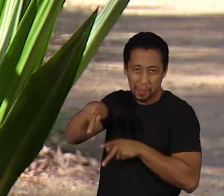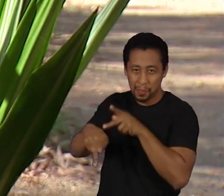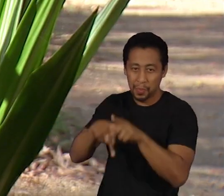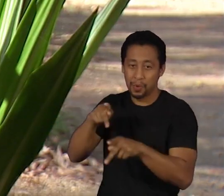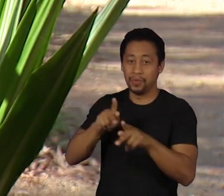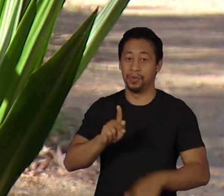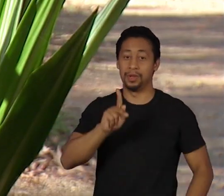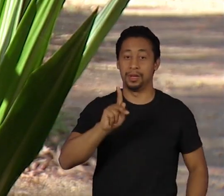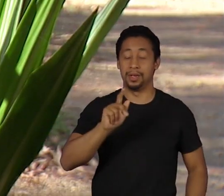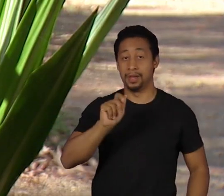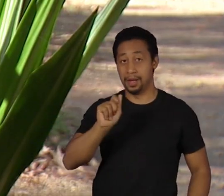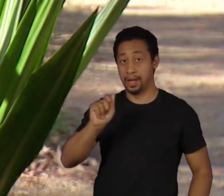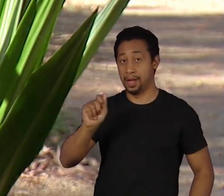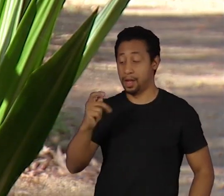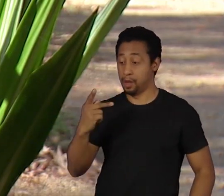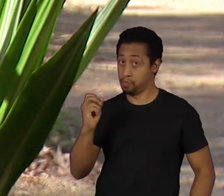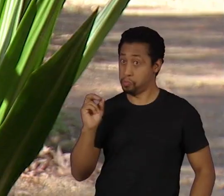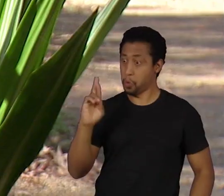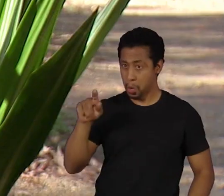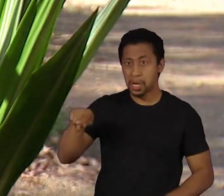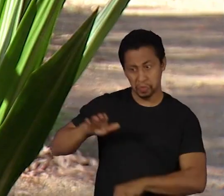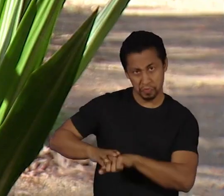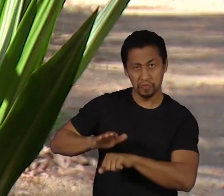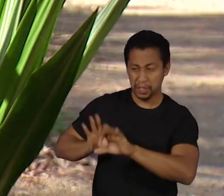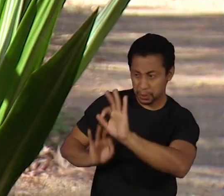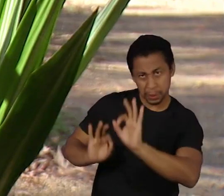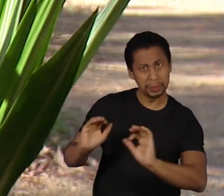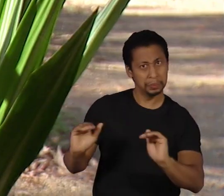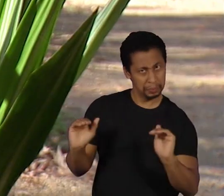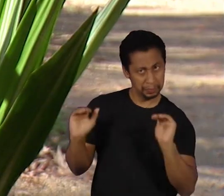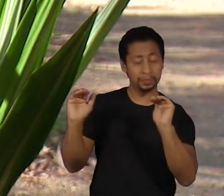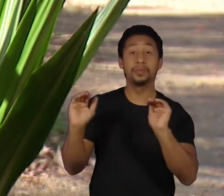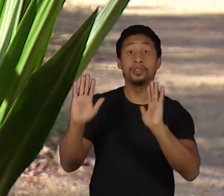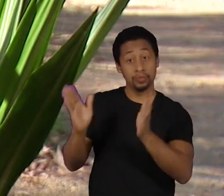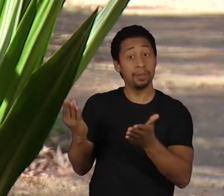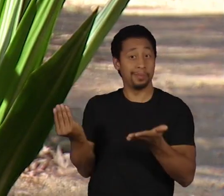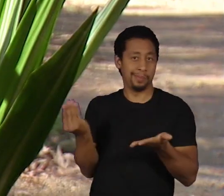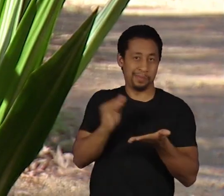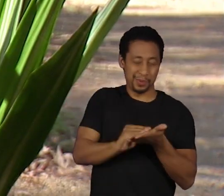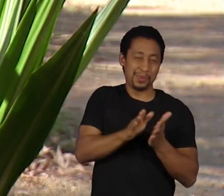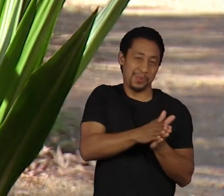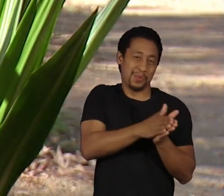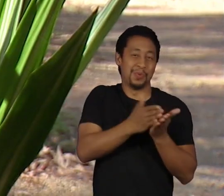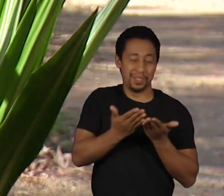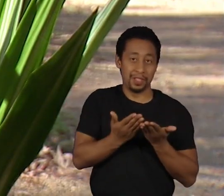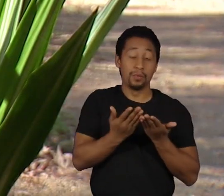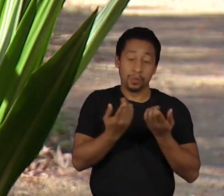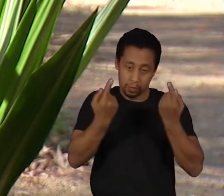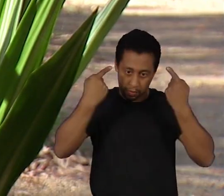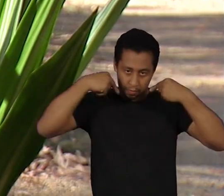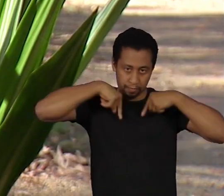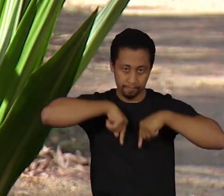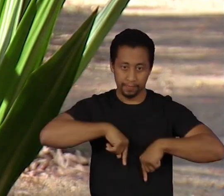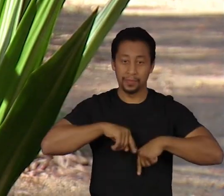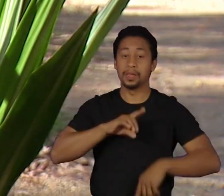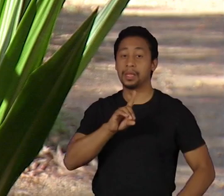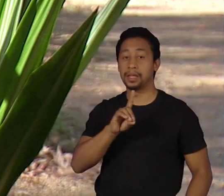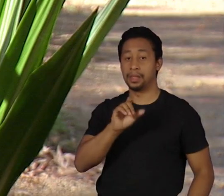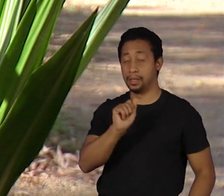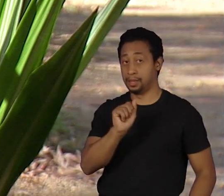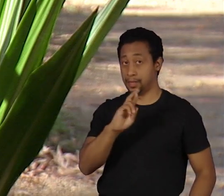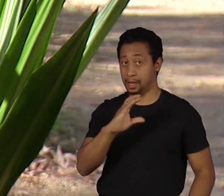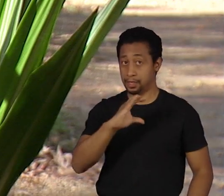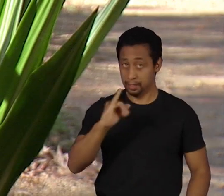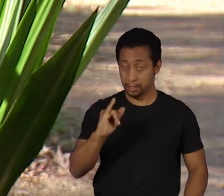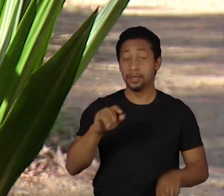como joias em penas, já foram citadas em livro do antropólogo Darcy Ribeiro e da sua mulher, a também